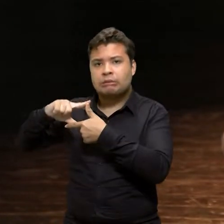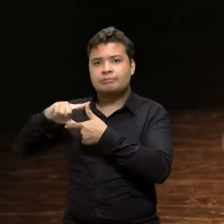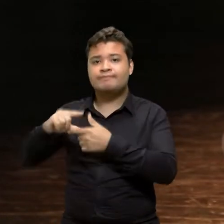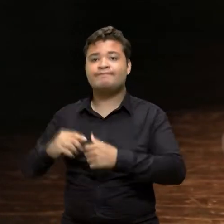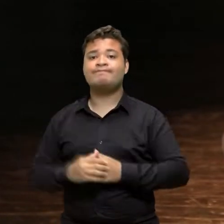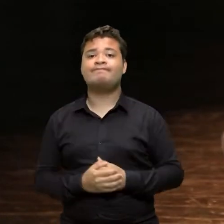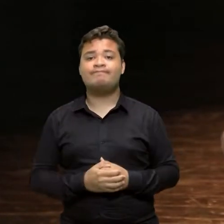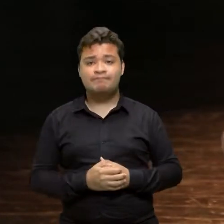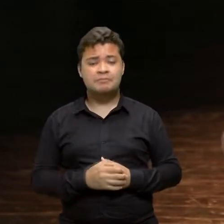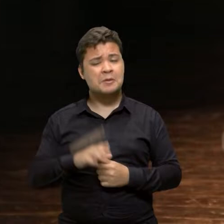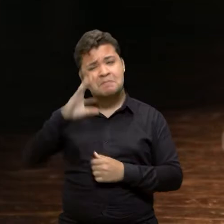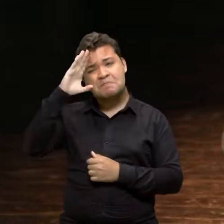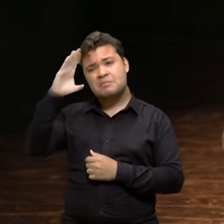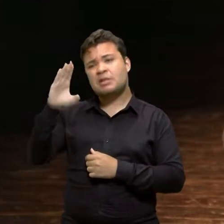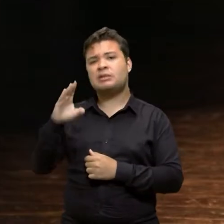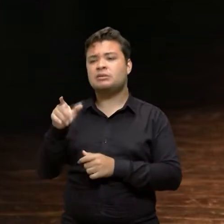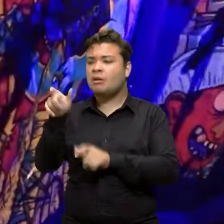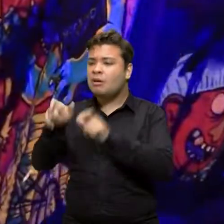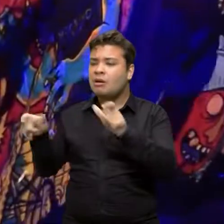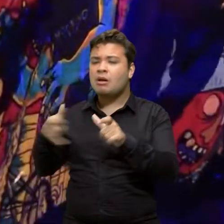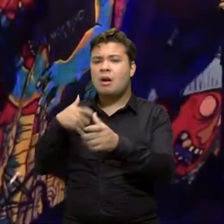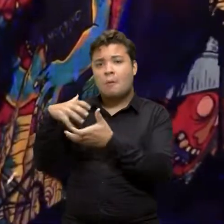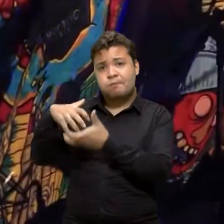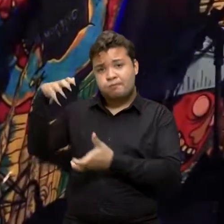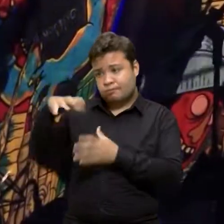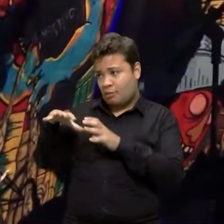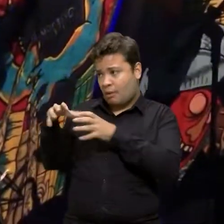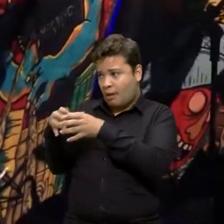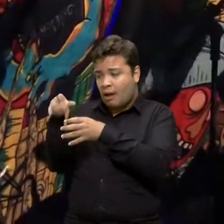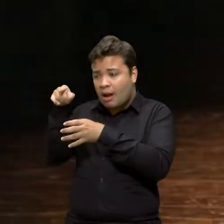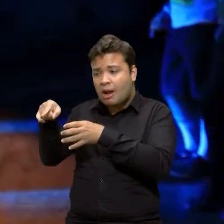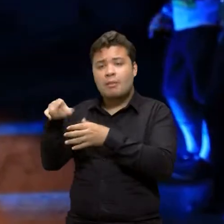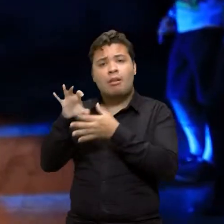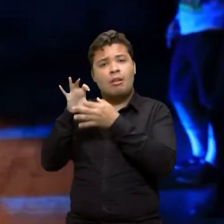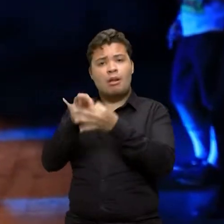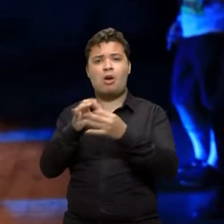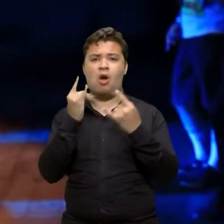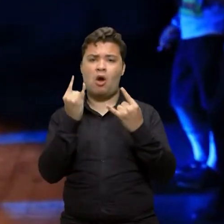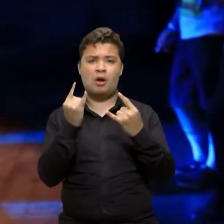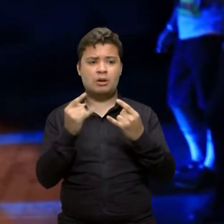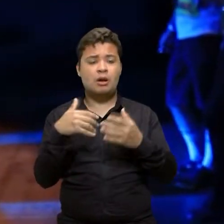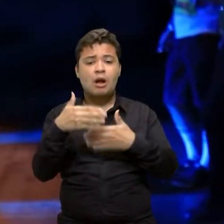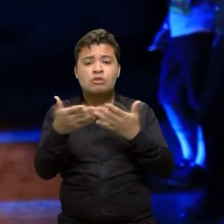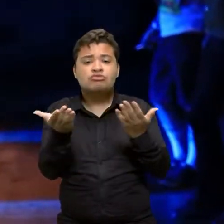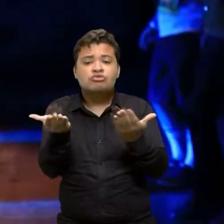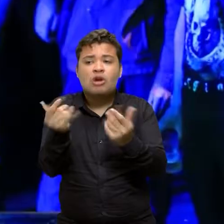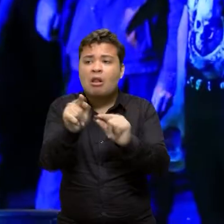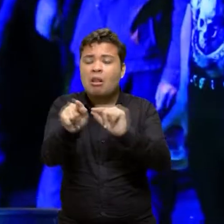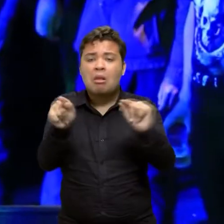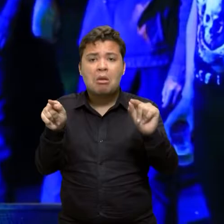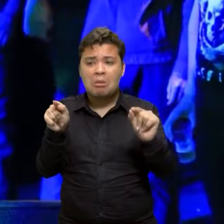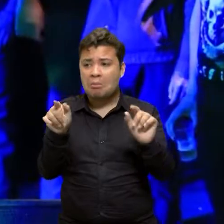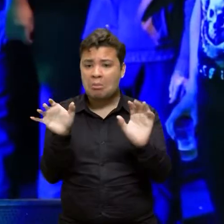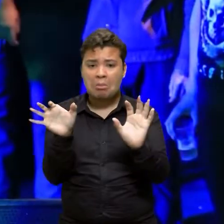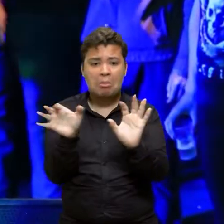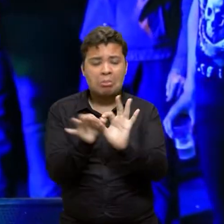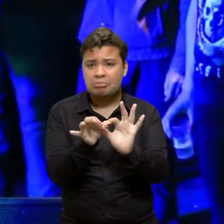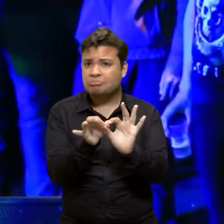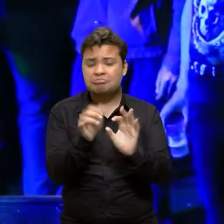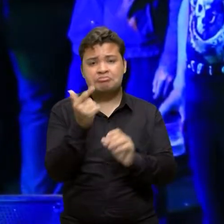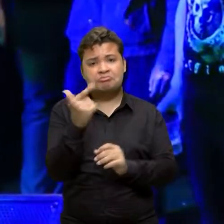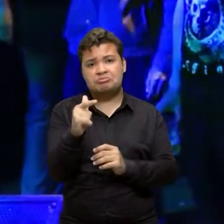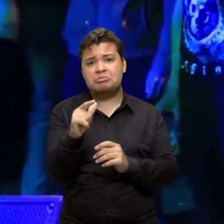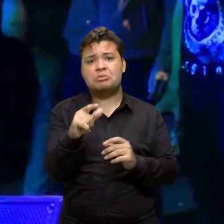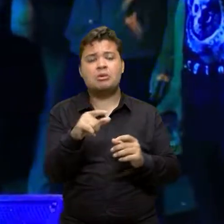mais datado, tenha uma relação cada vez mais forte com as gerações mais velhas e menos capacidade de diálogo com os